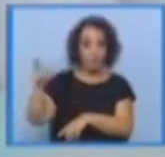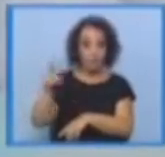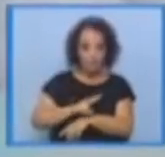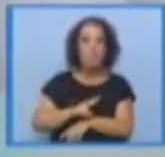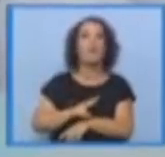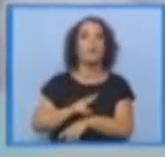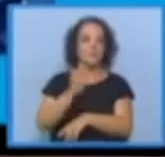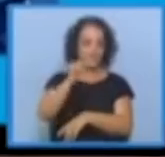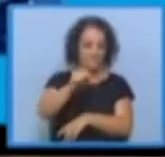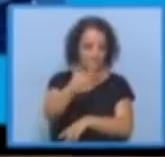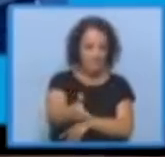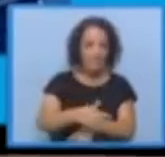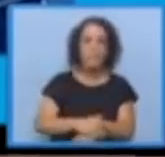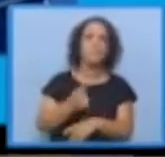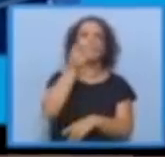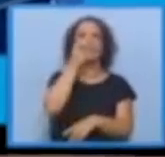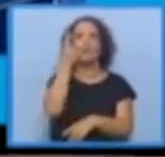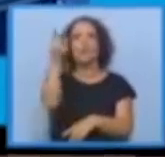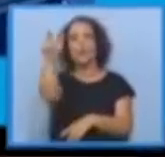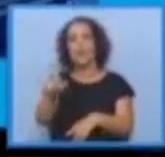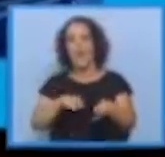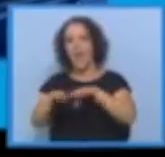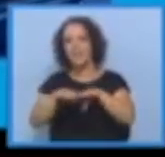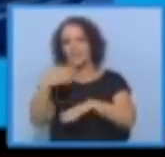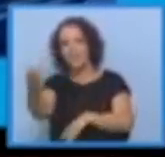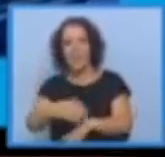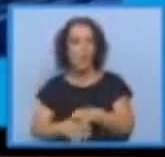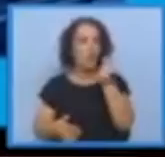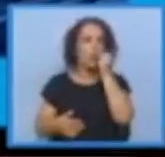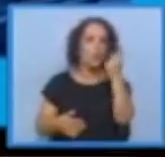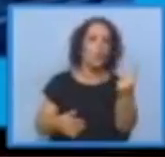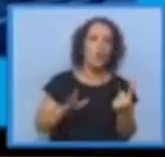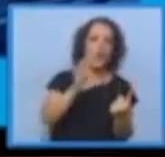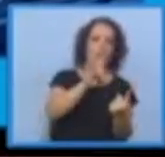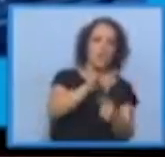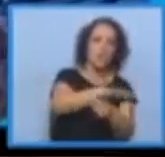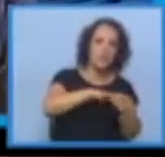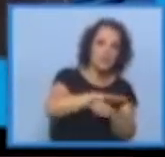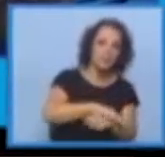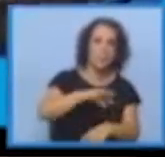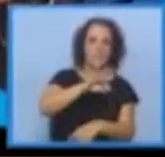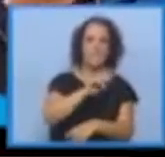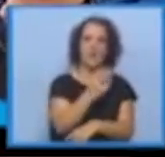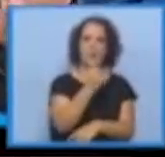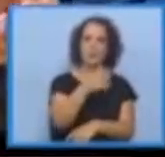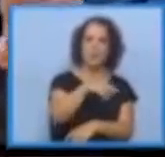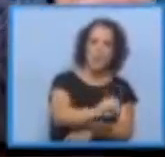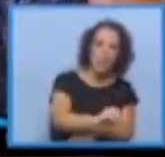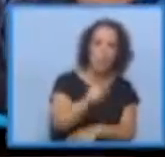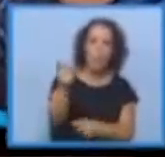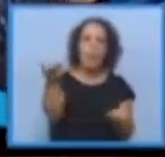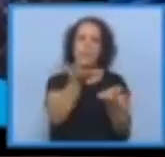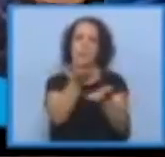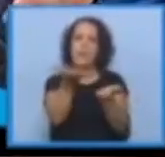para cá, por exemplo, o moço de Algés, o Chico, o moço de Nova Lisboa, o Manuel Faustino, começaram a trabalhar e